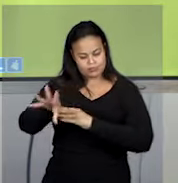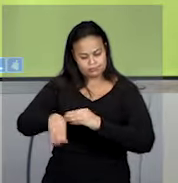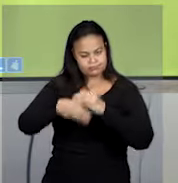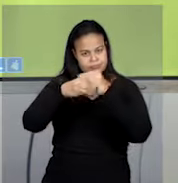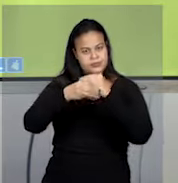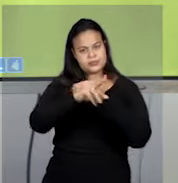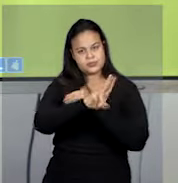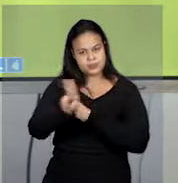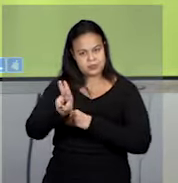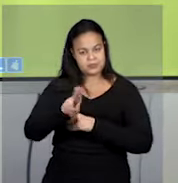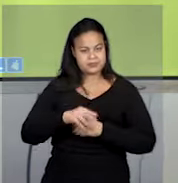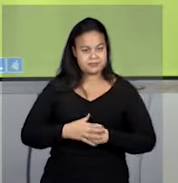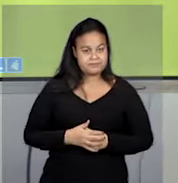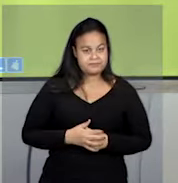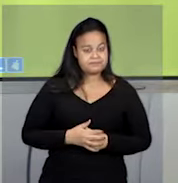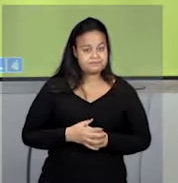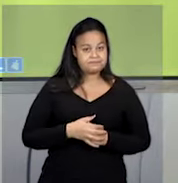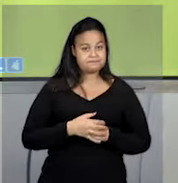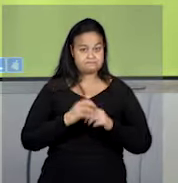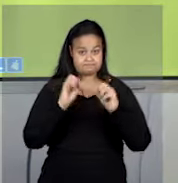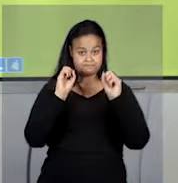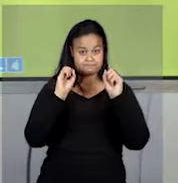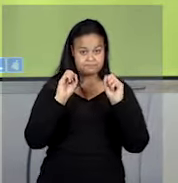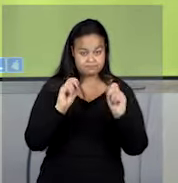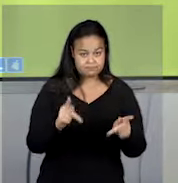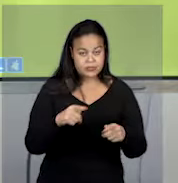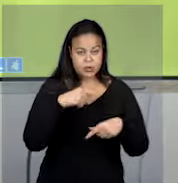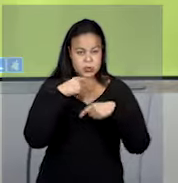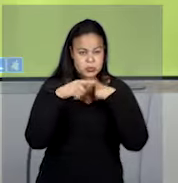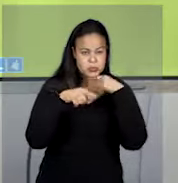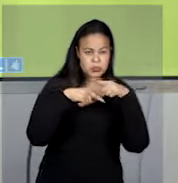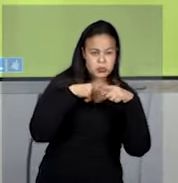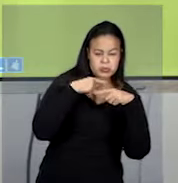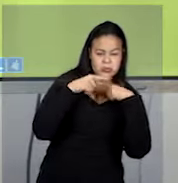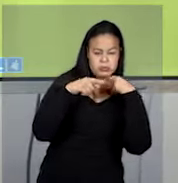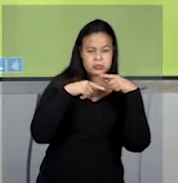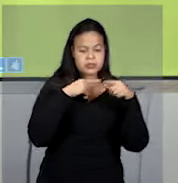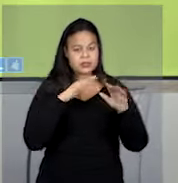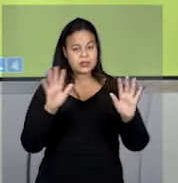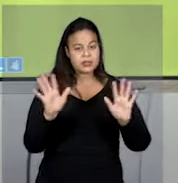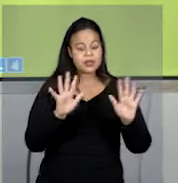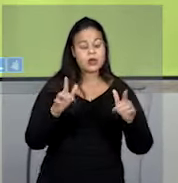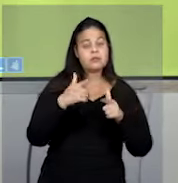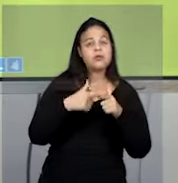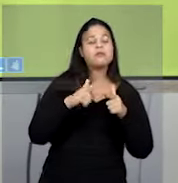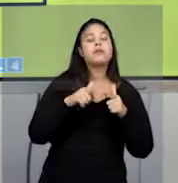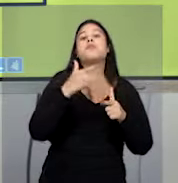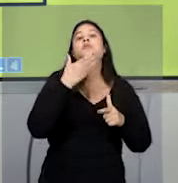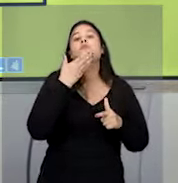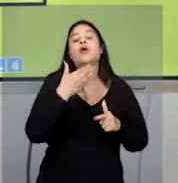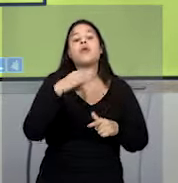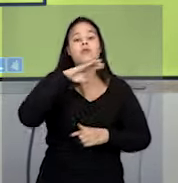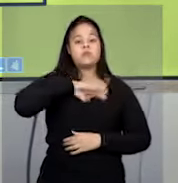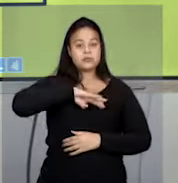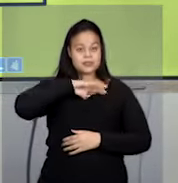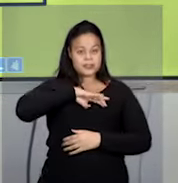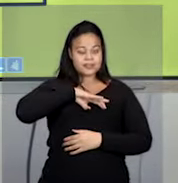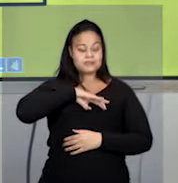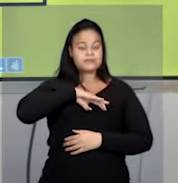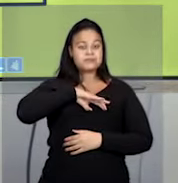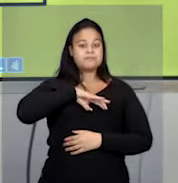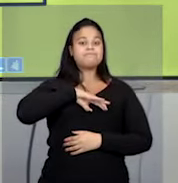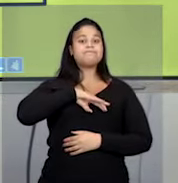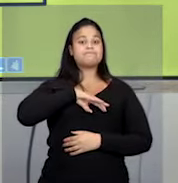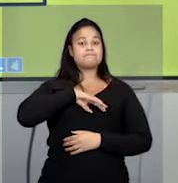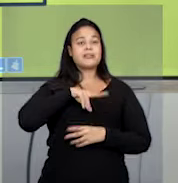ok? Então, quanto a isso, a gente não vai ficar com muita dúvida. O grande problema nosso também é da